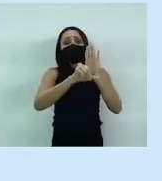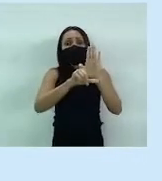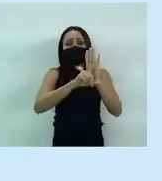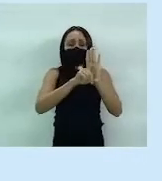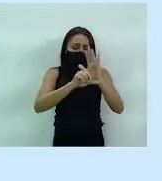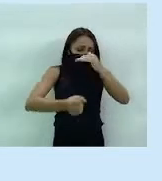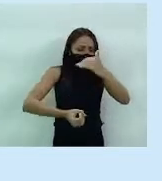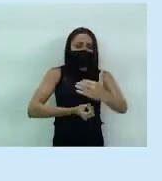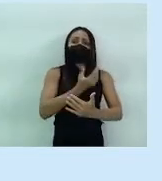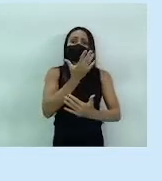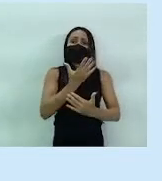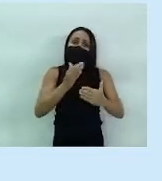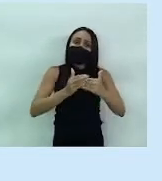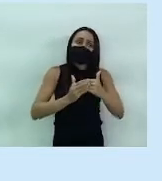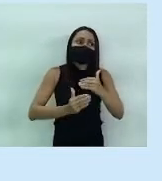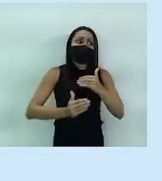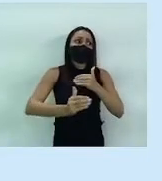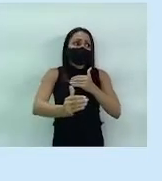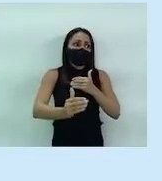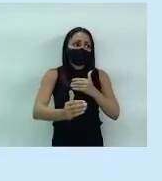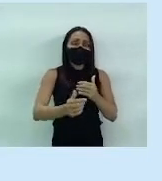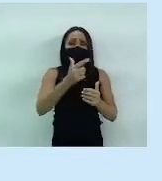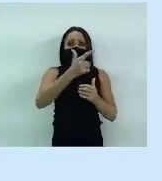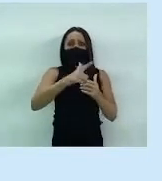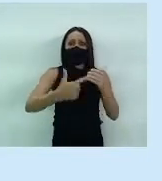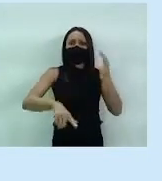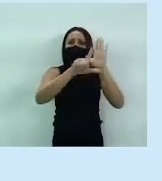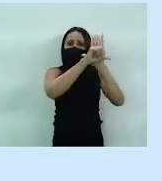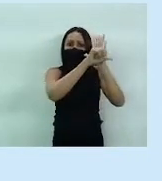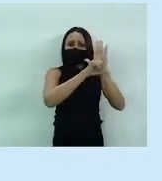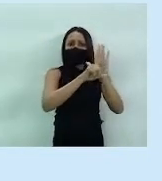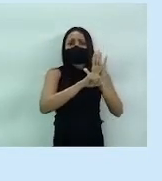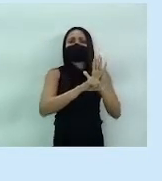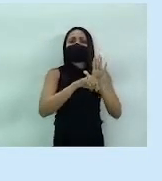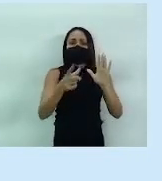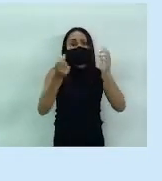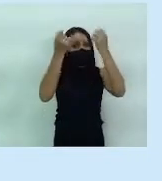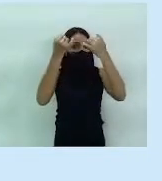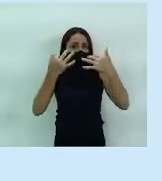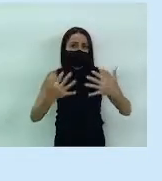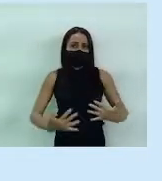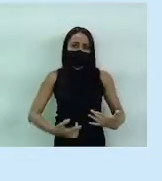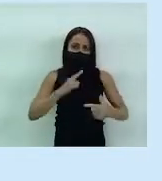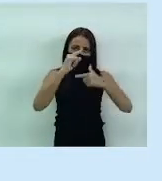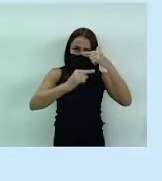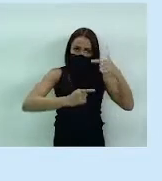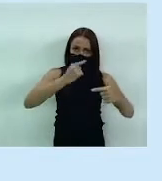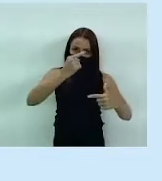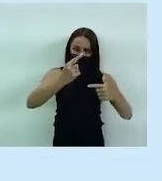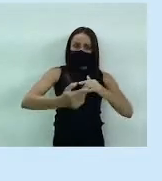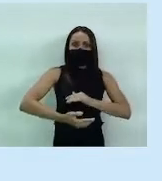surge a partir dessas outras legislações, como vamos ver em breve.